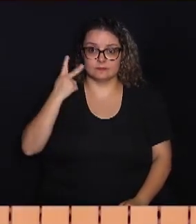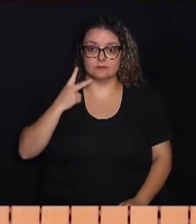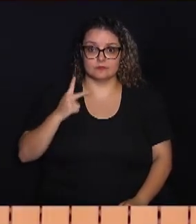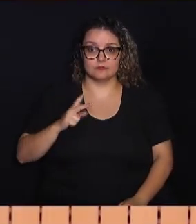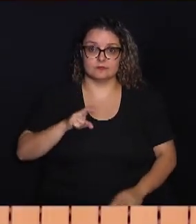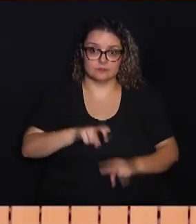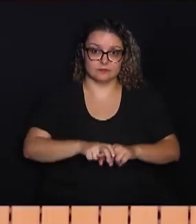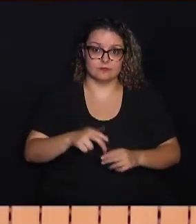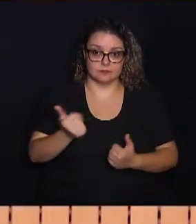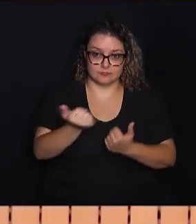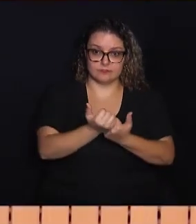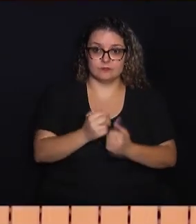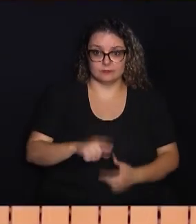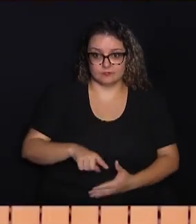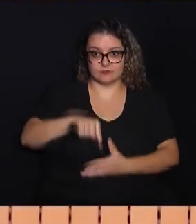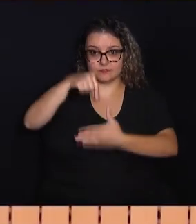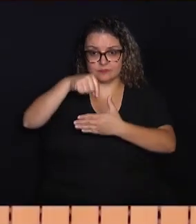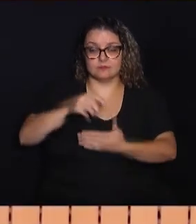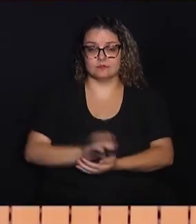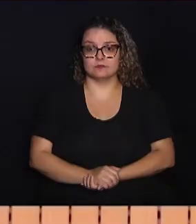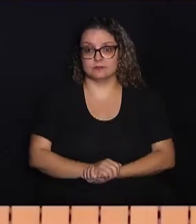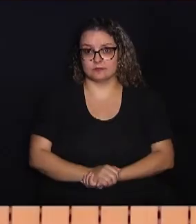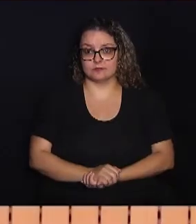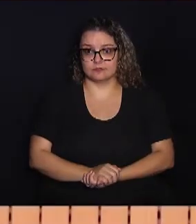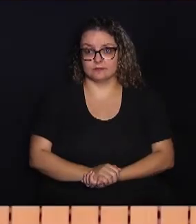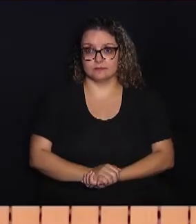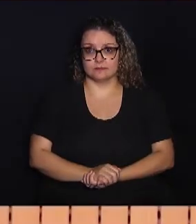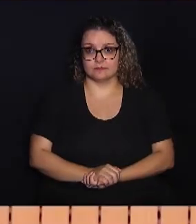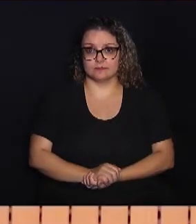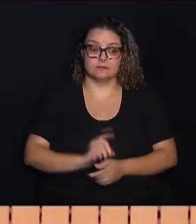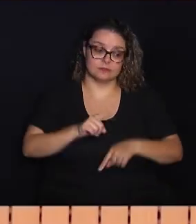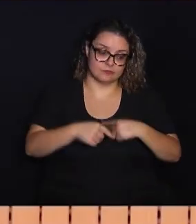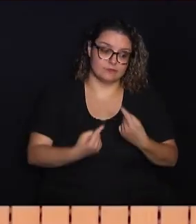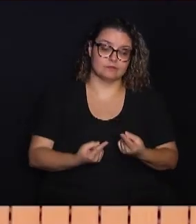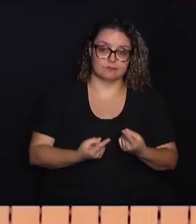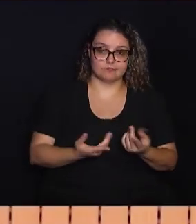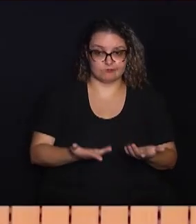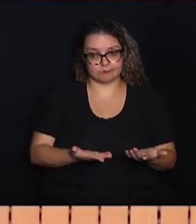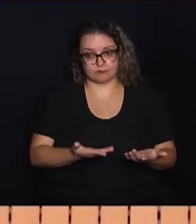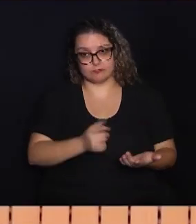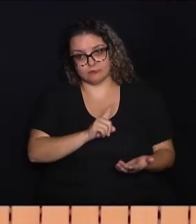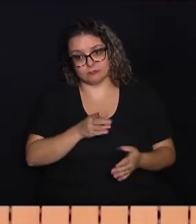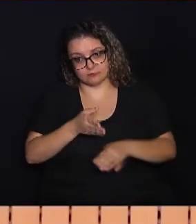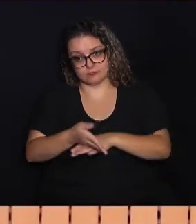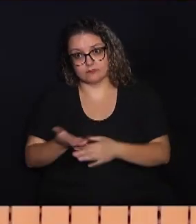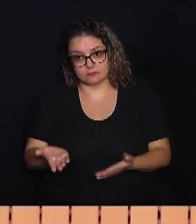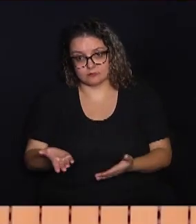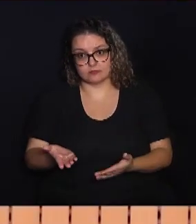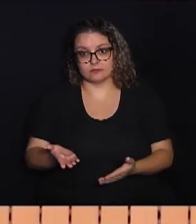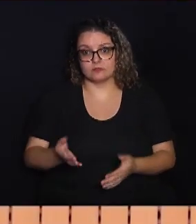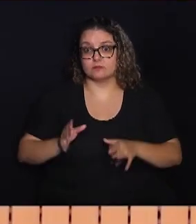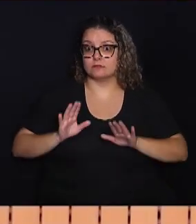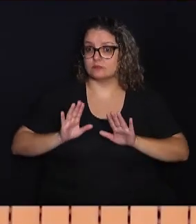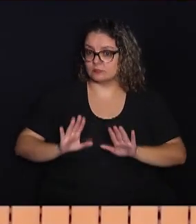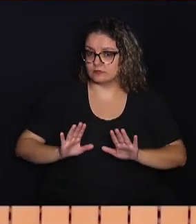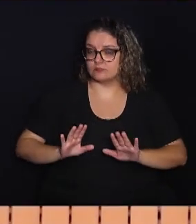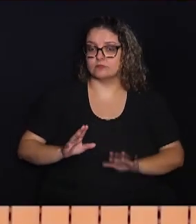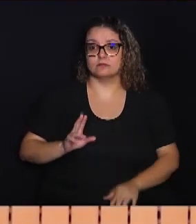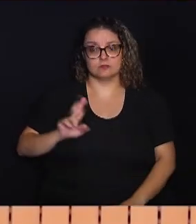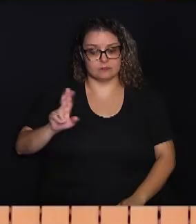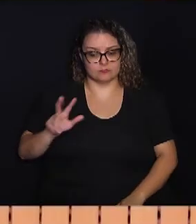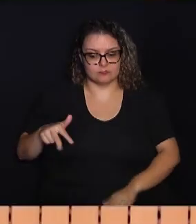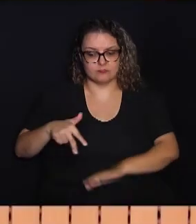são eleit os outros acabam ficando mas só de colocar o seu nome